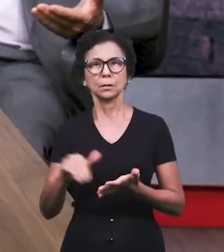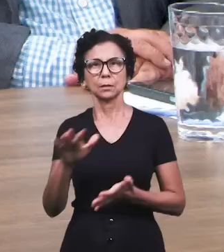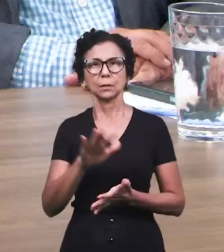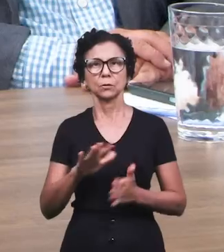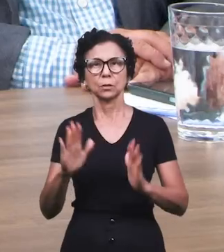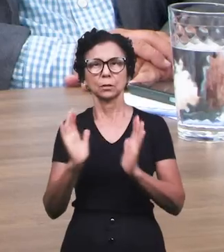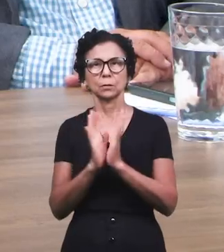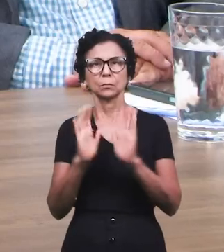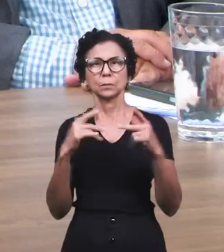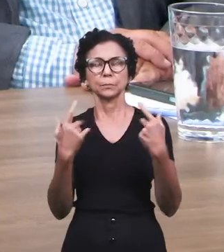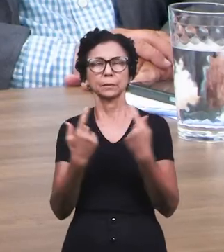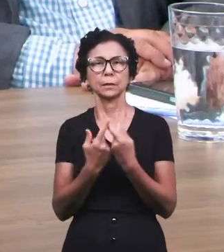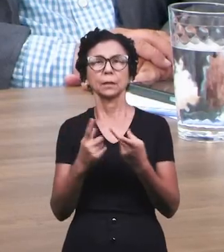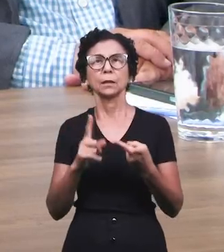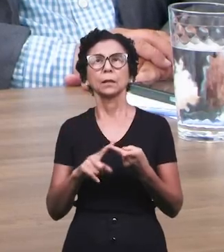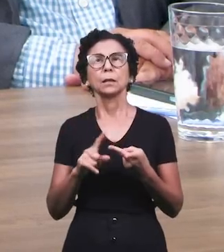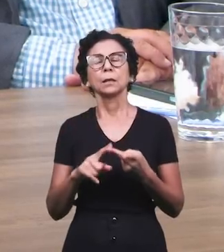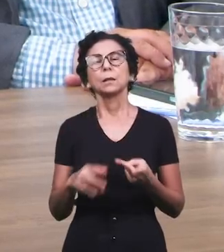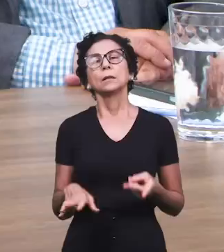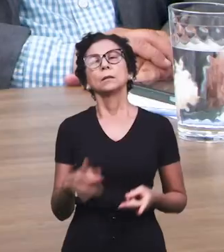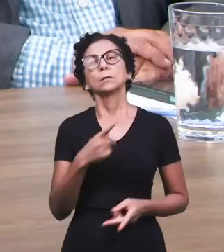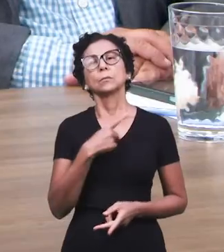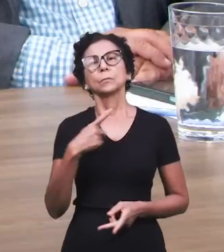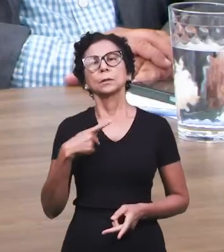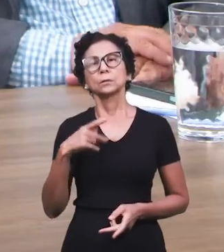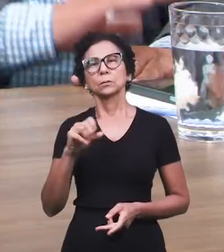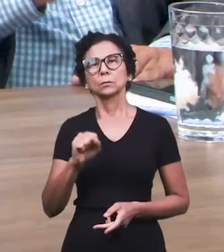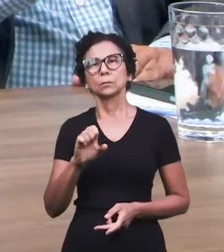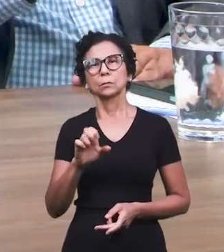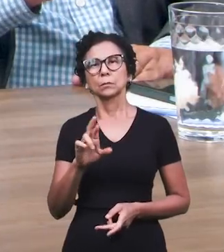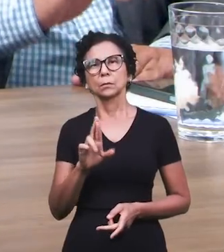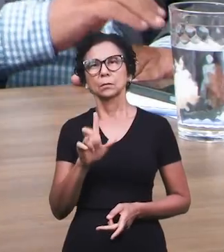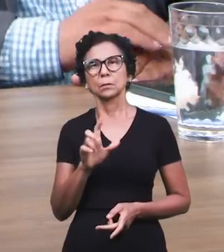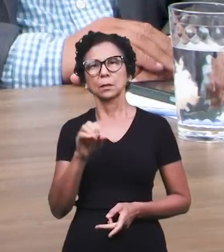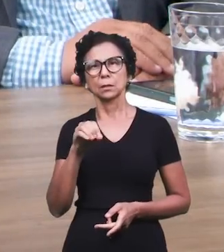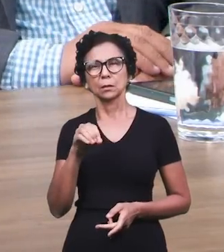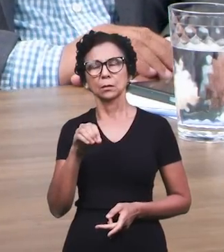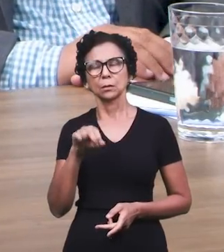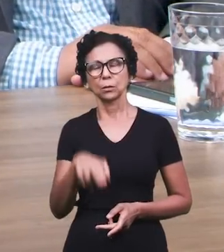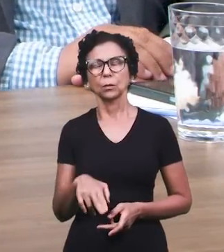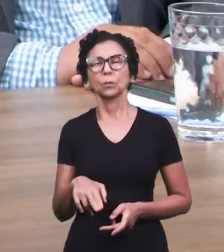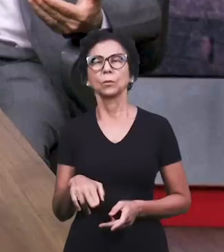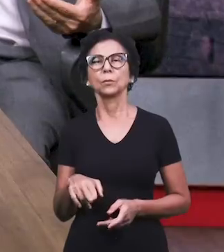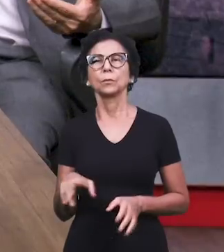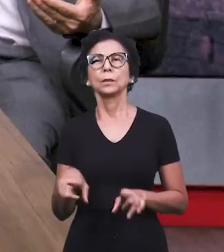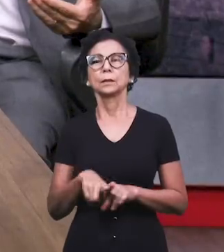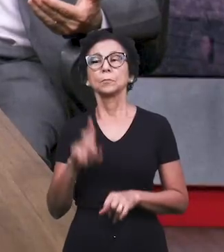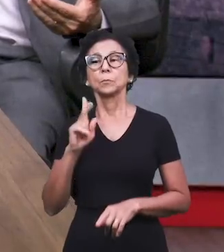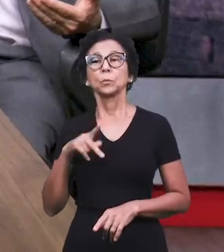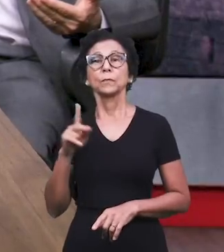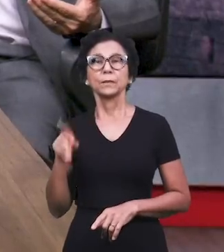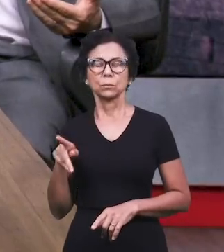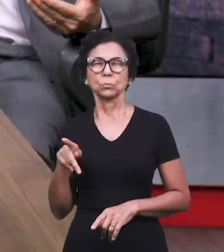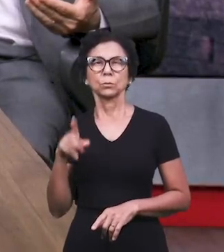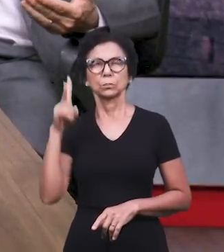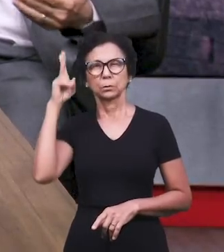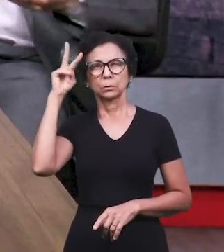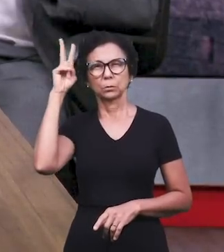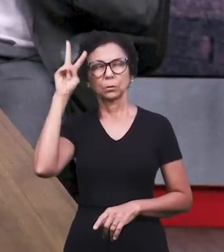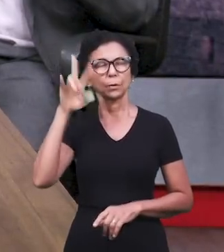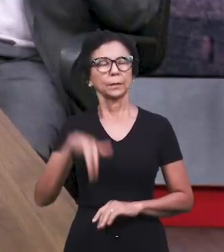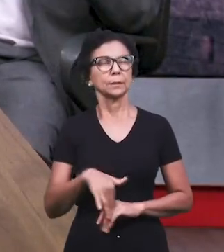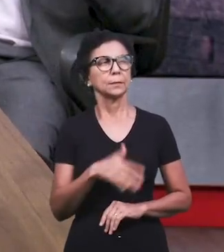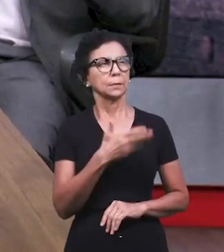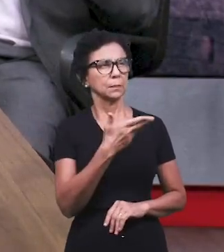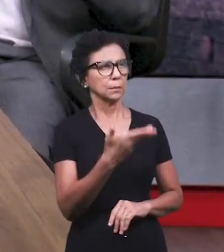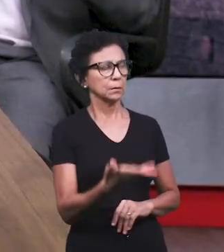Paz Senhor a todos. E o pastor Serlon, professor de História. Paz Senhor a todos os irmãos. Vou pedir ao pastor Serlon para discorrer a respeito